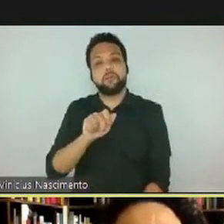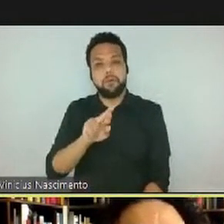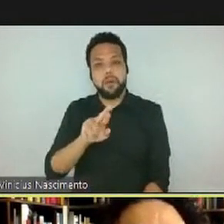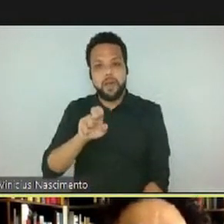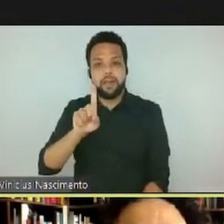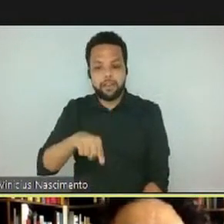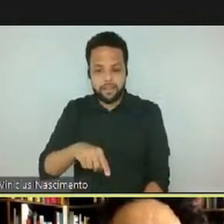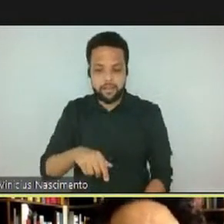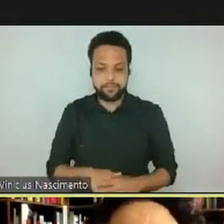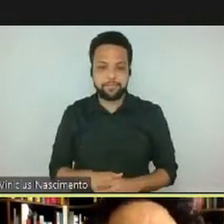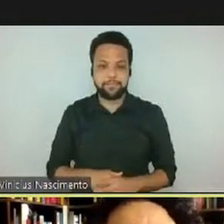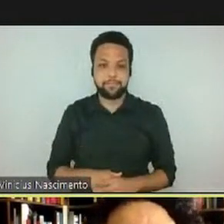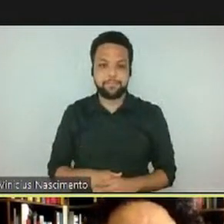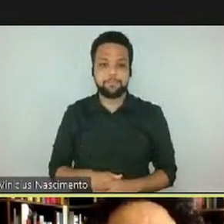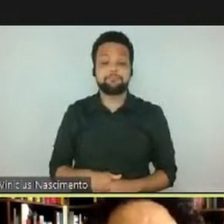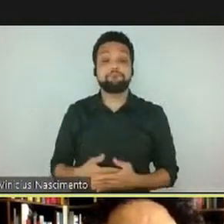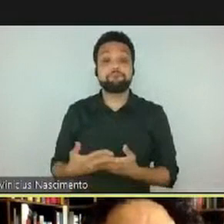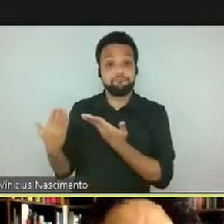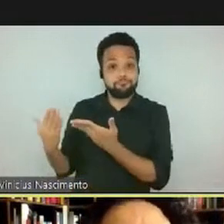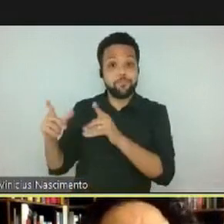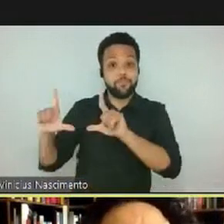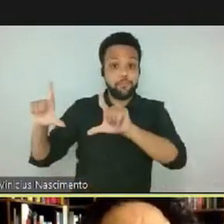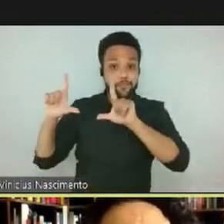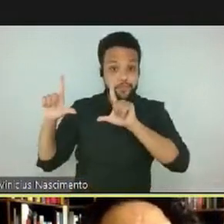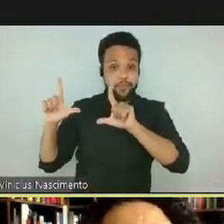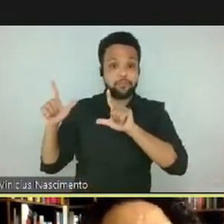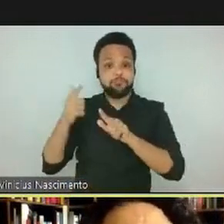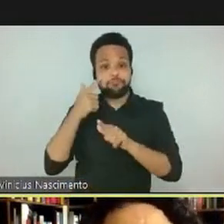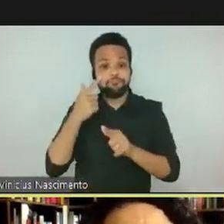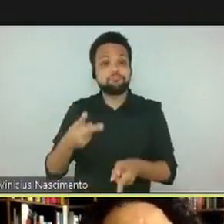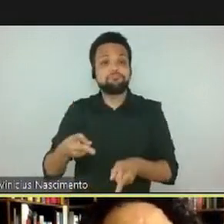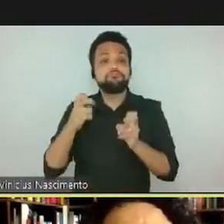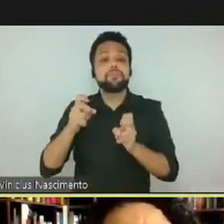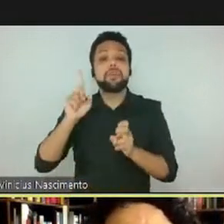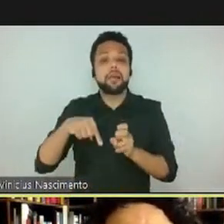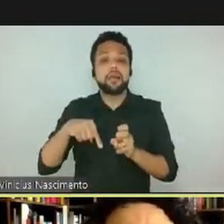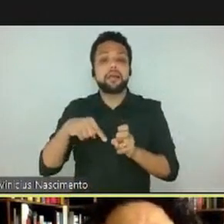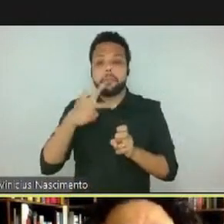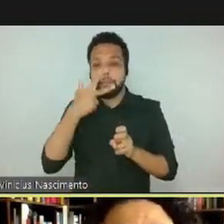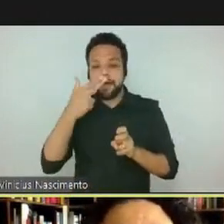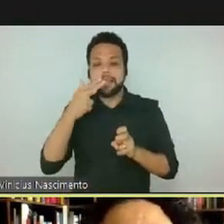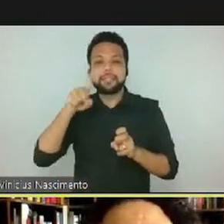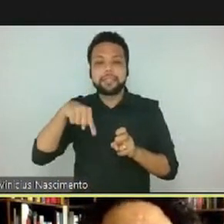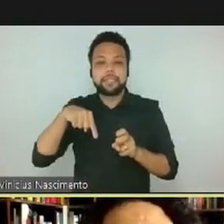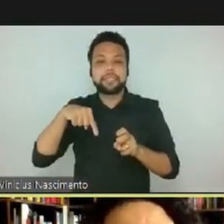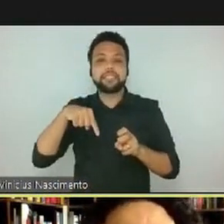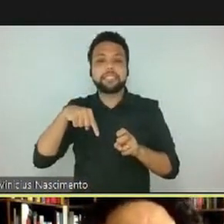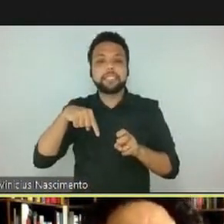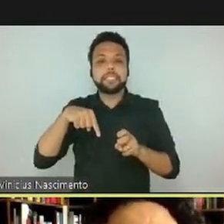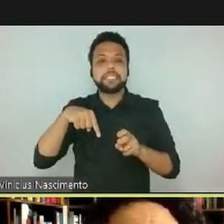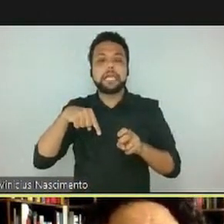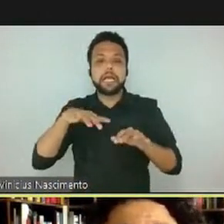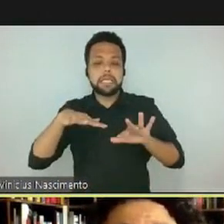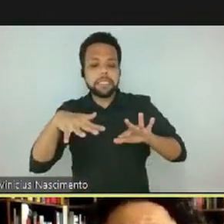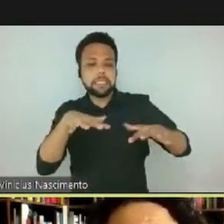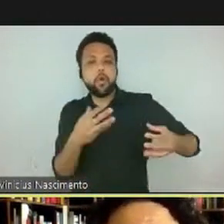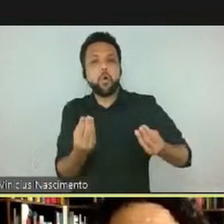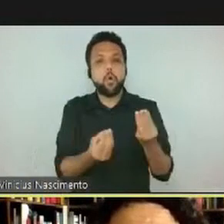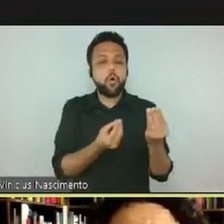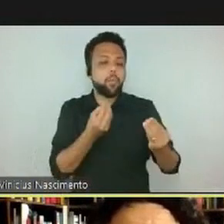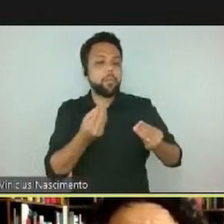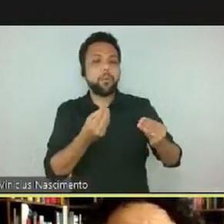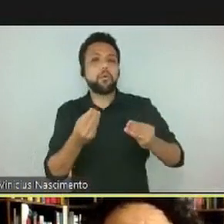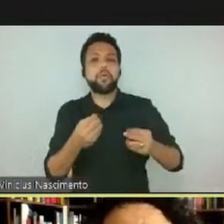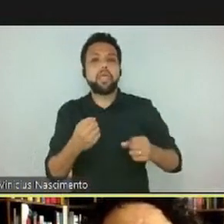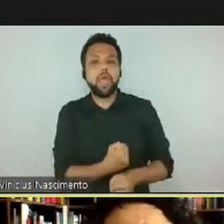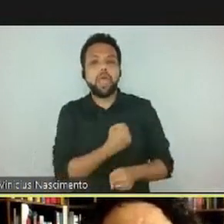Aqui, nessa outra foto, a gente consegue ver esse movimento das construções ocorrendo o tempo